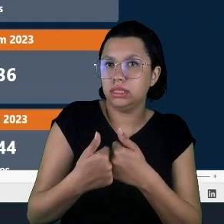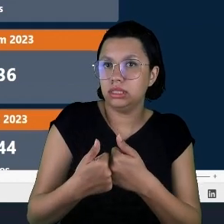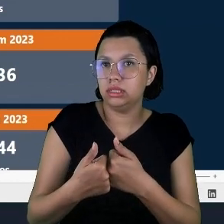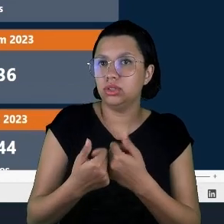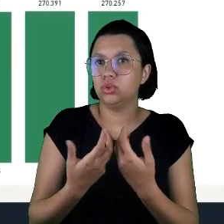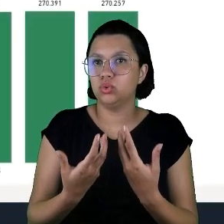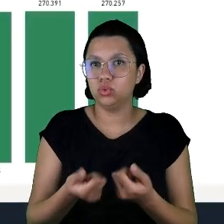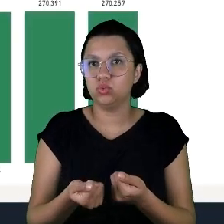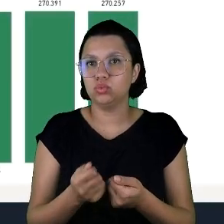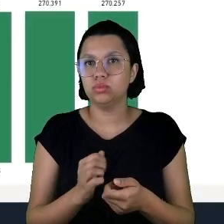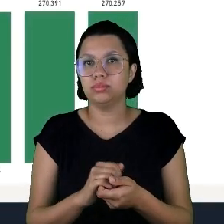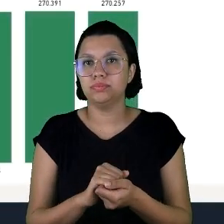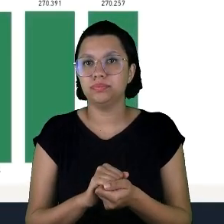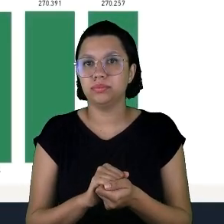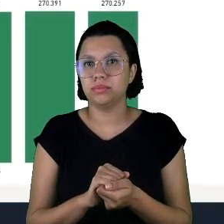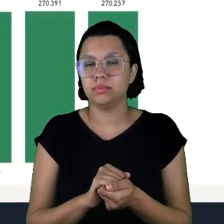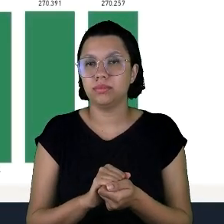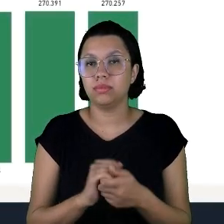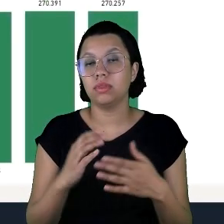possível.